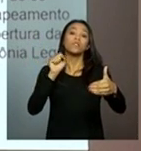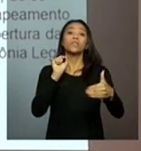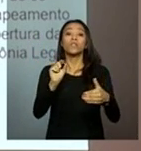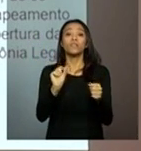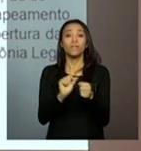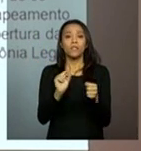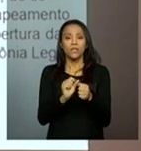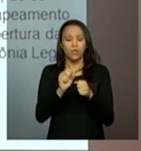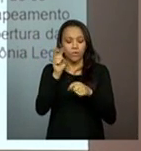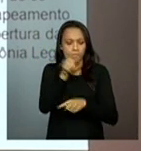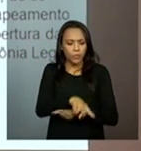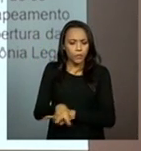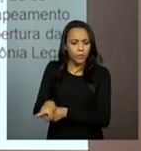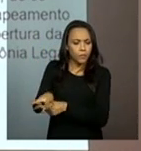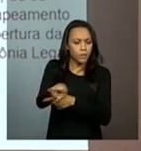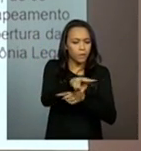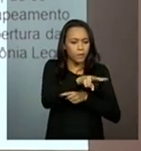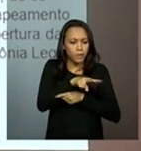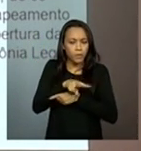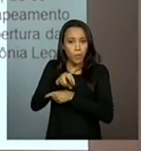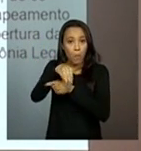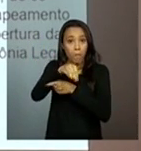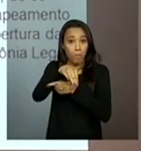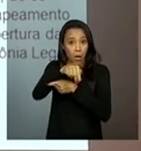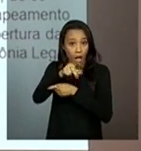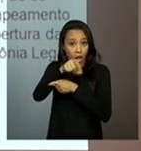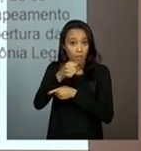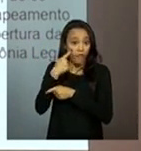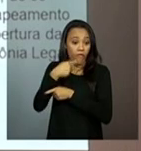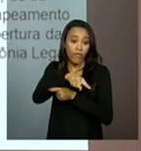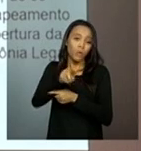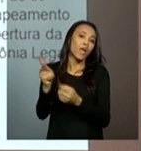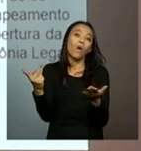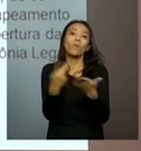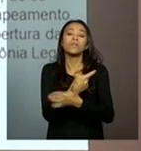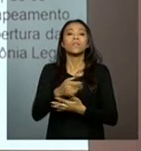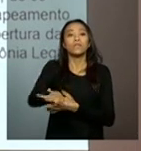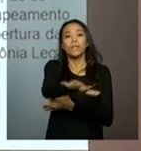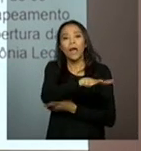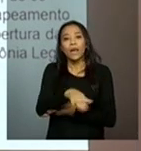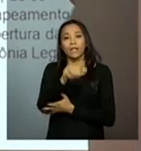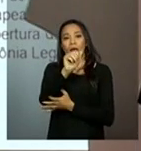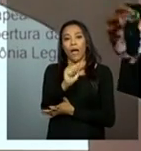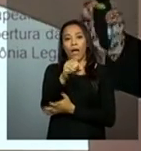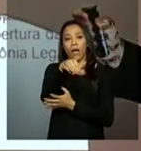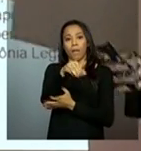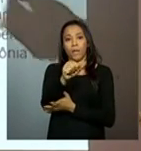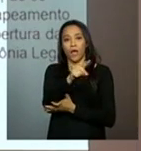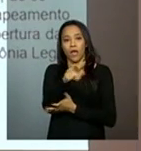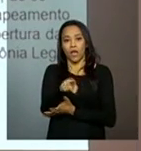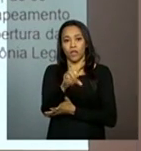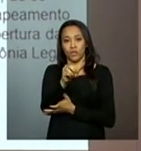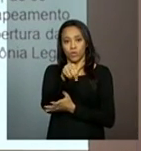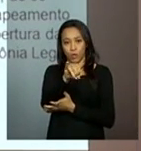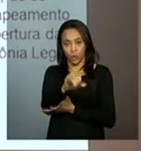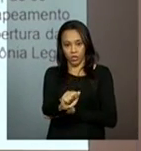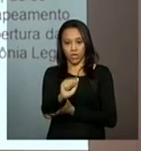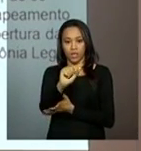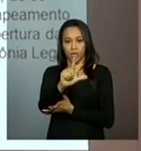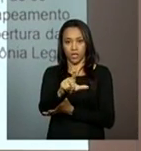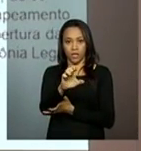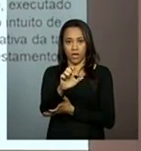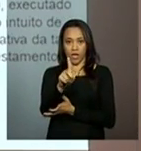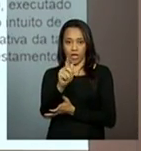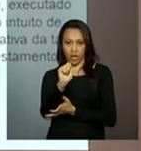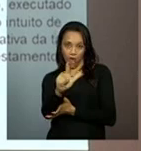o mapeamento do uso e cobertura da terra na Amazônia legal de maneira sistemática, ao longo do tempo.